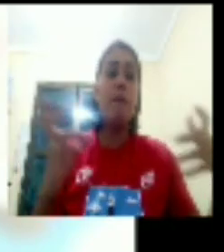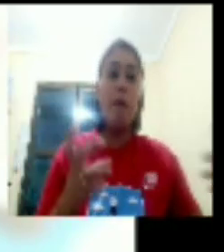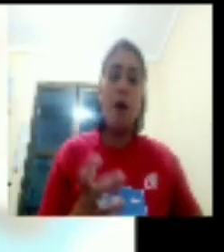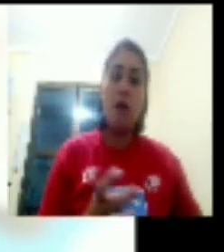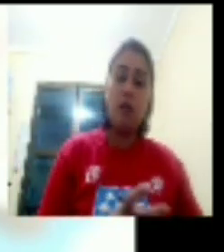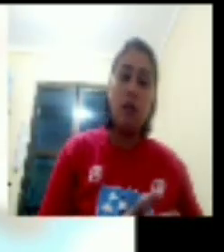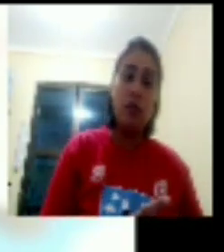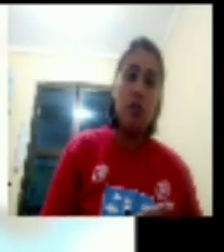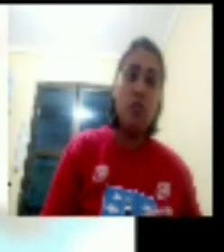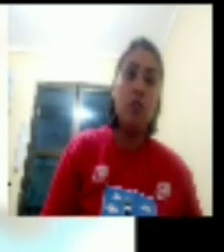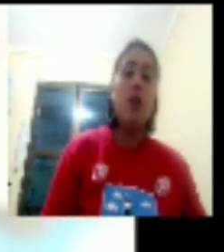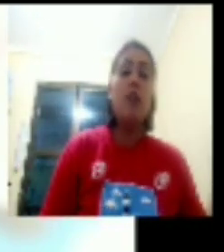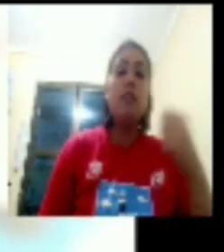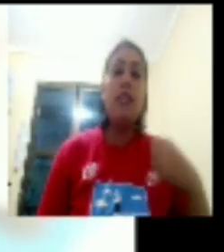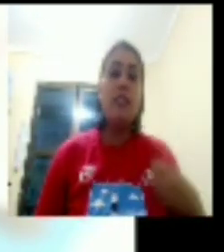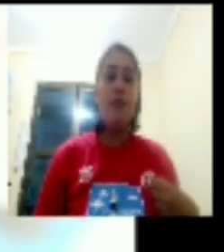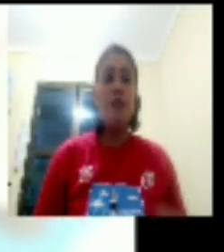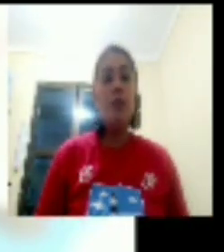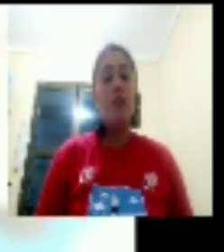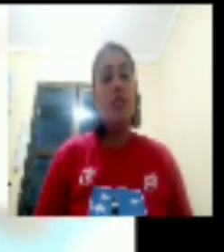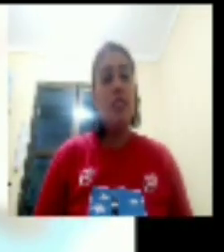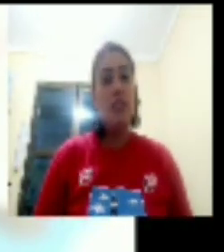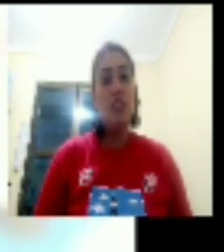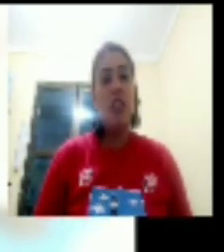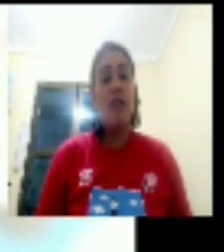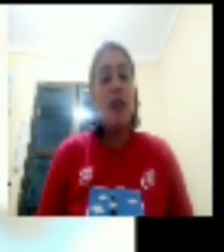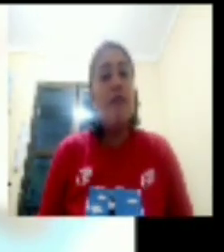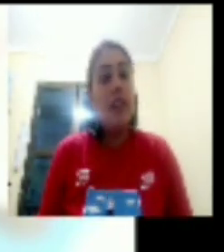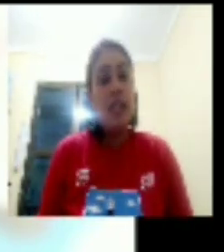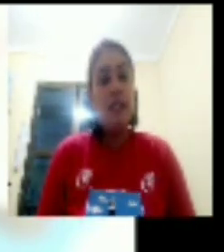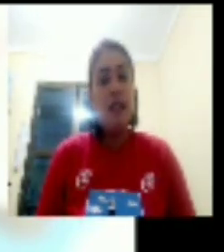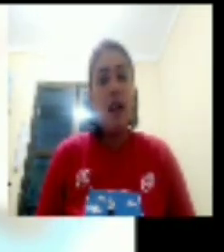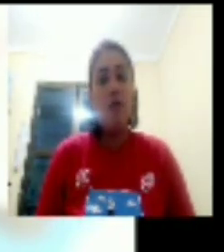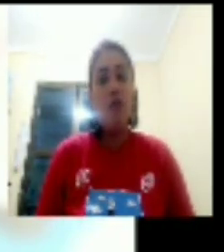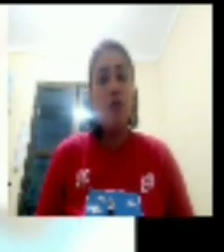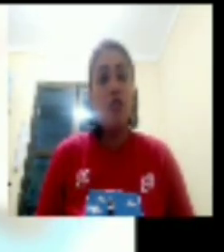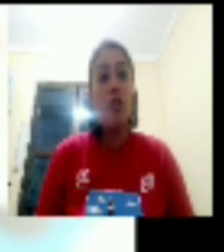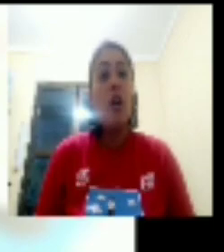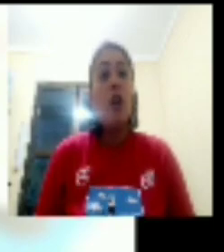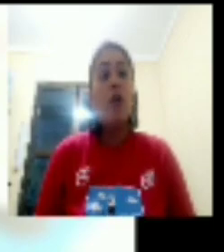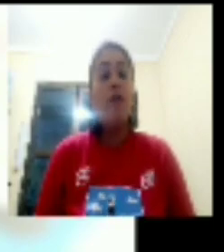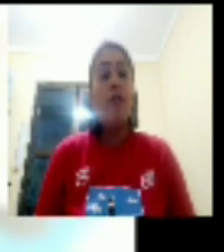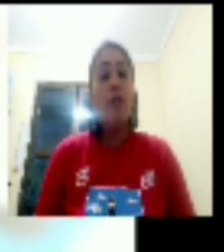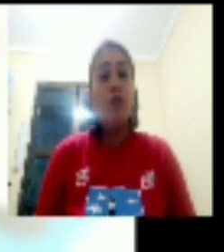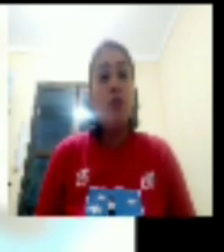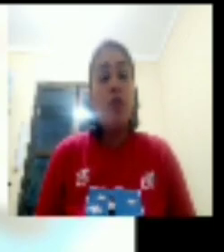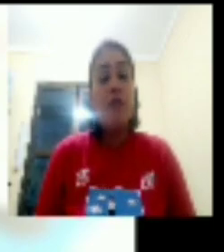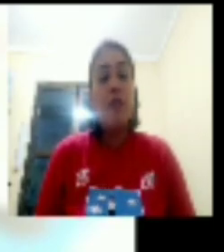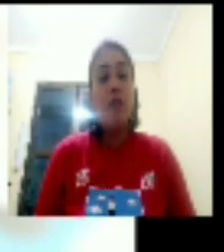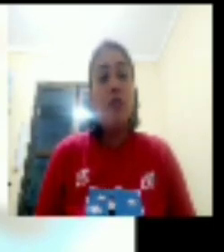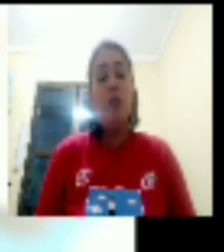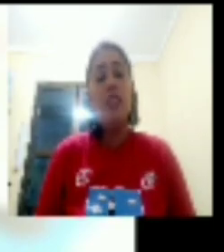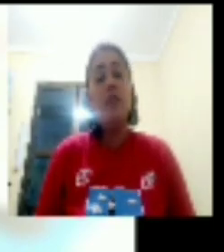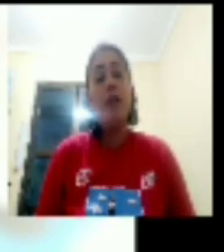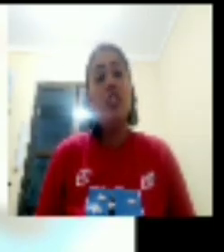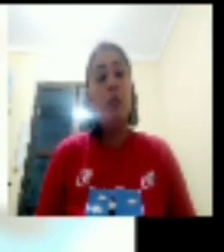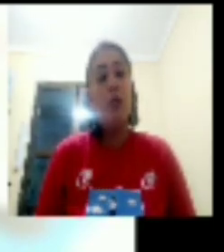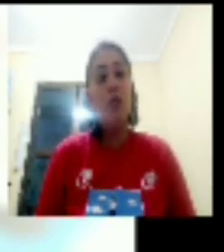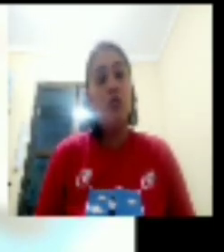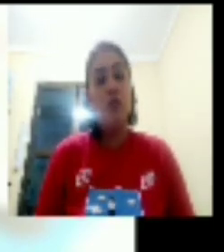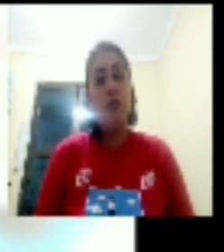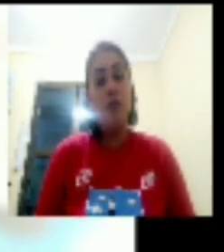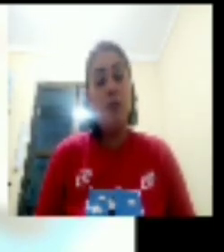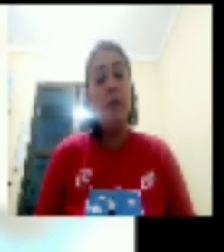pontos importantes desse filme que vocês acharam referente ao SUS. Qual foram os